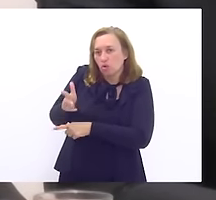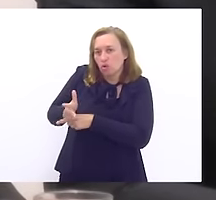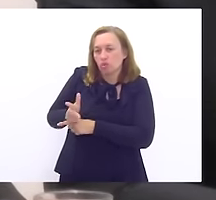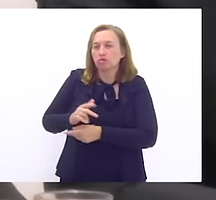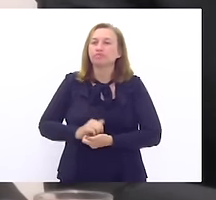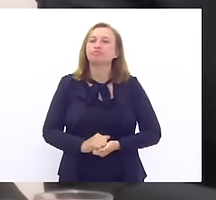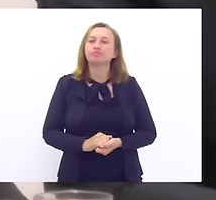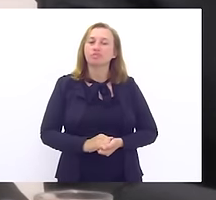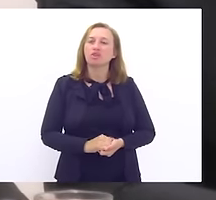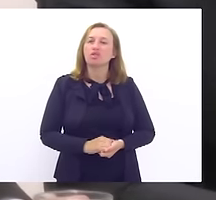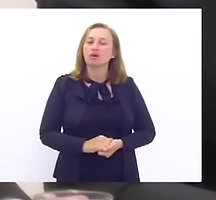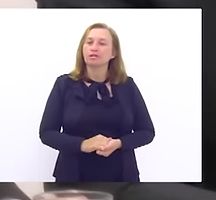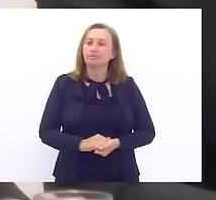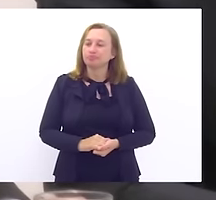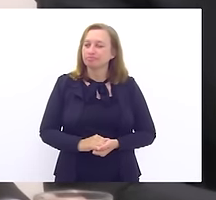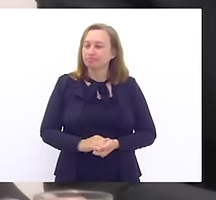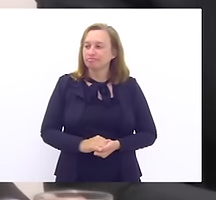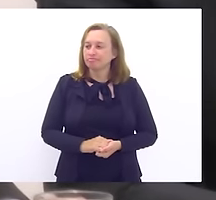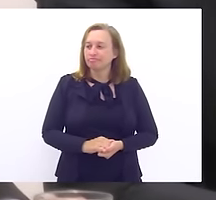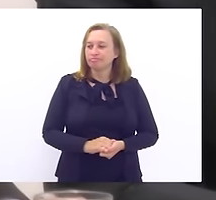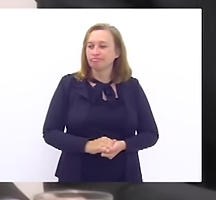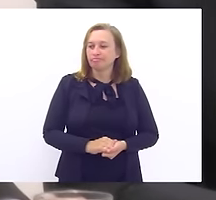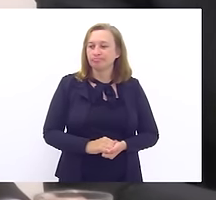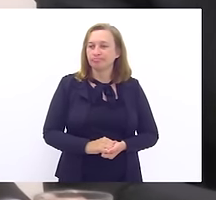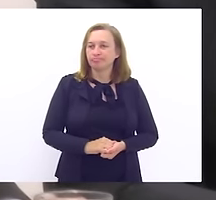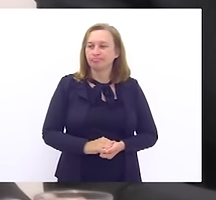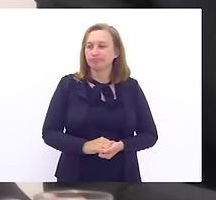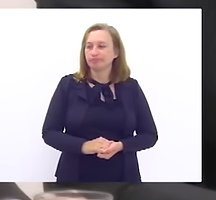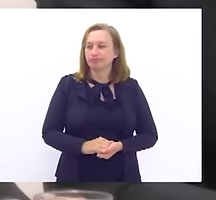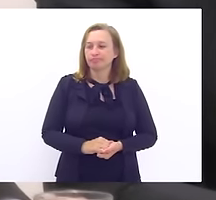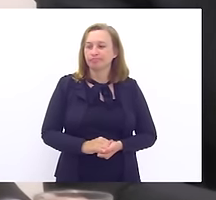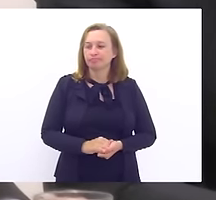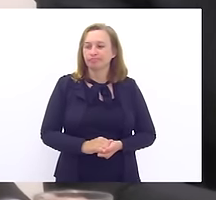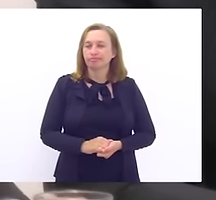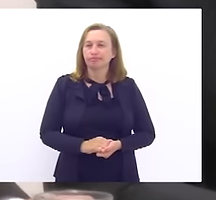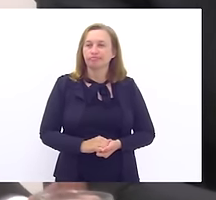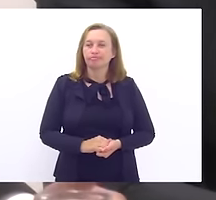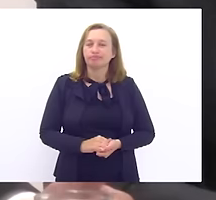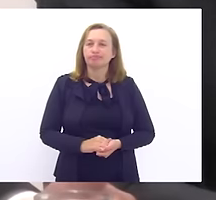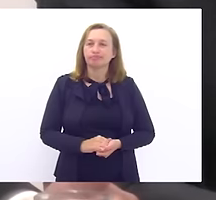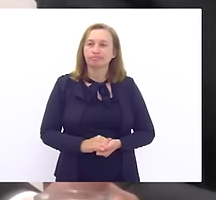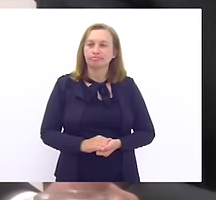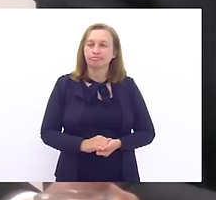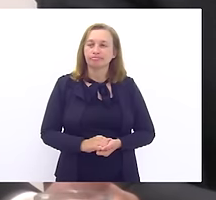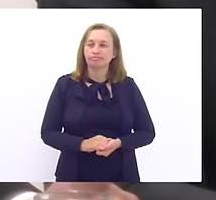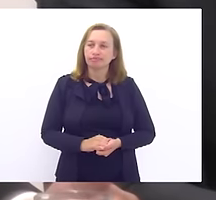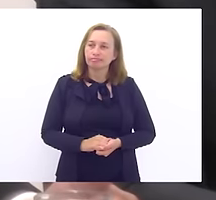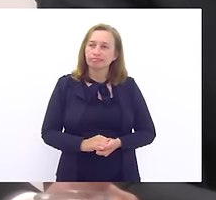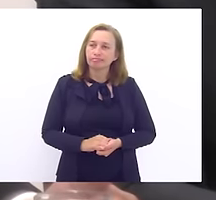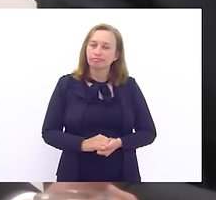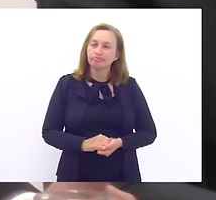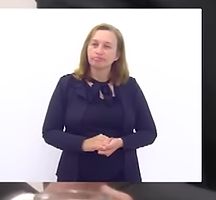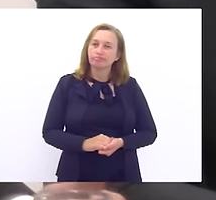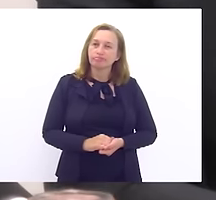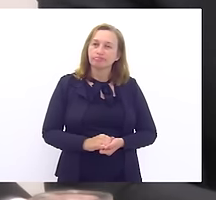da Pele que fizeram essa operação sozinho com a polícia e levar os veículos tudo para Vassouras